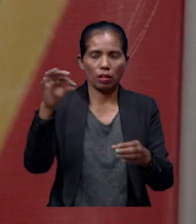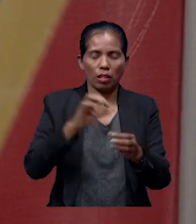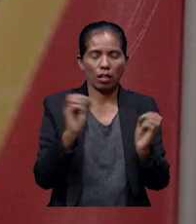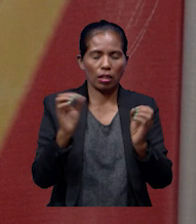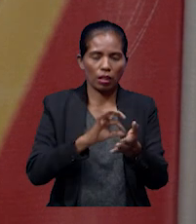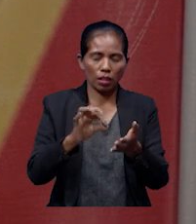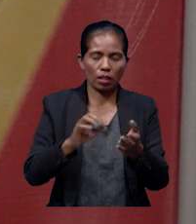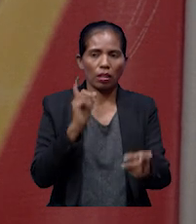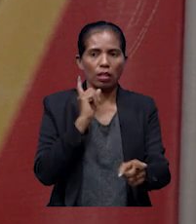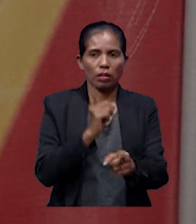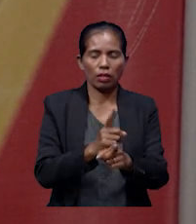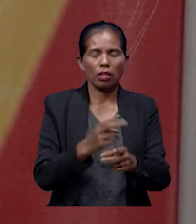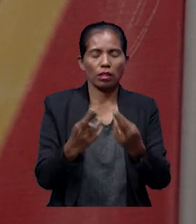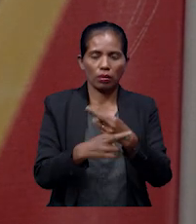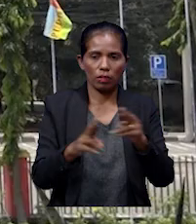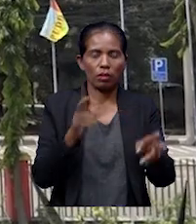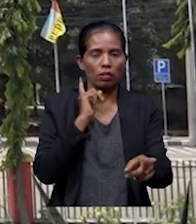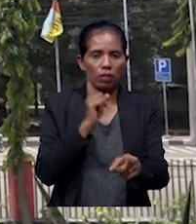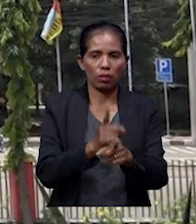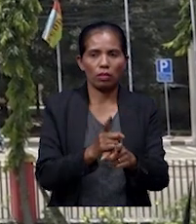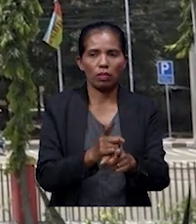los mas que ni resultado los mai be